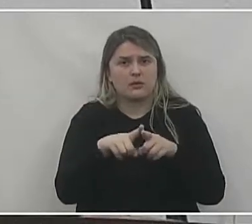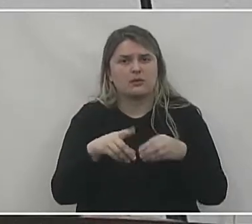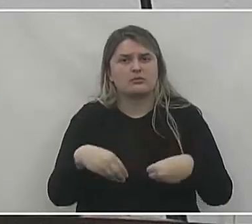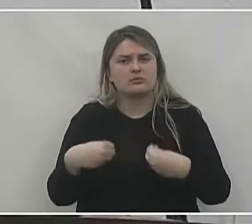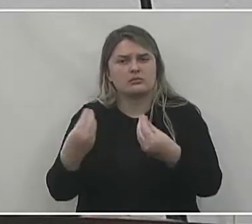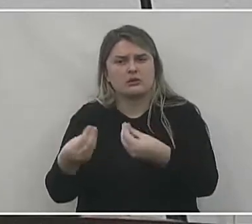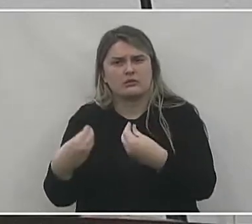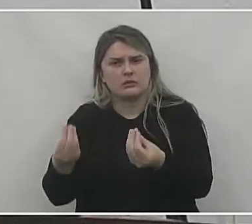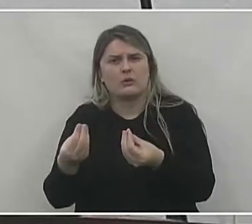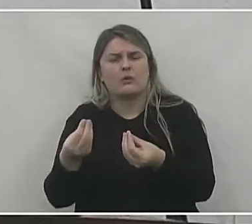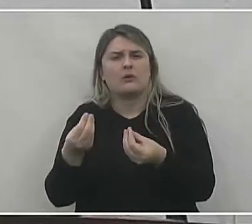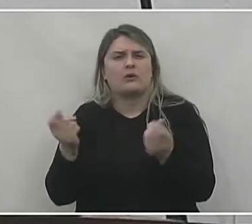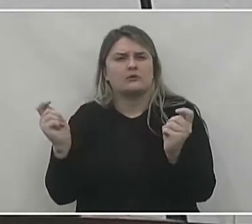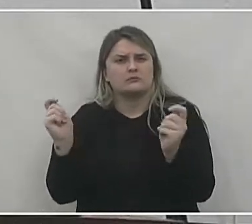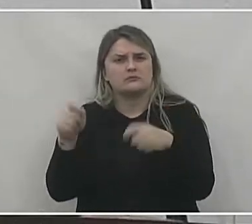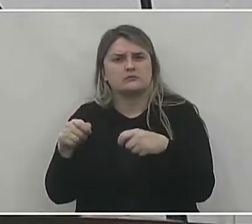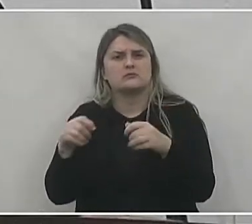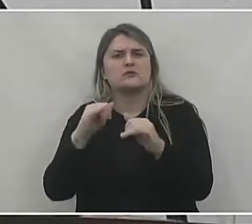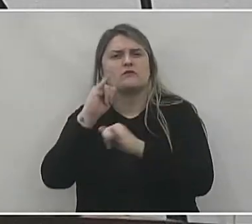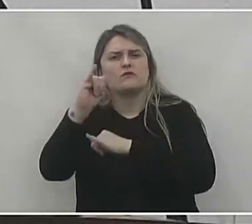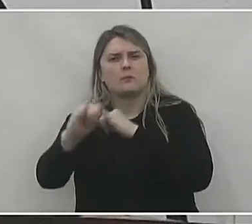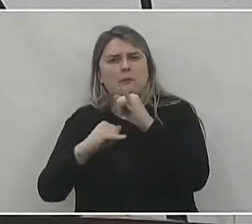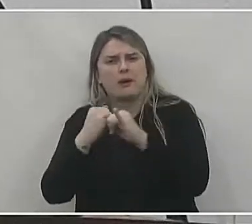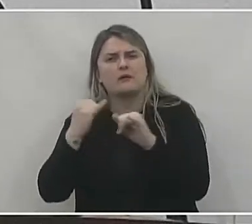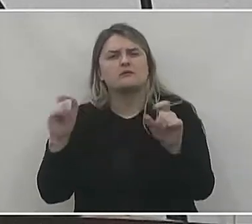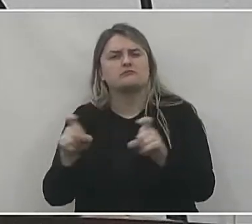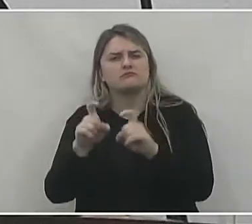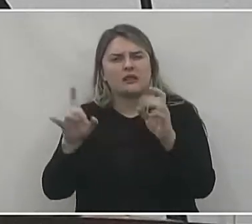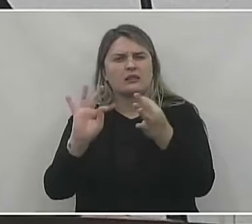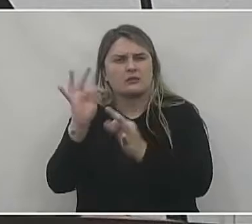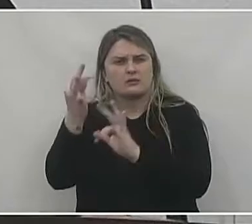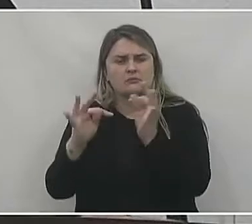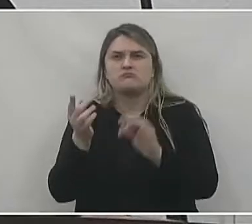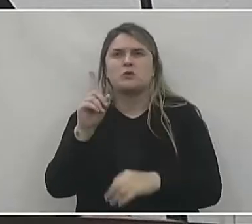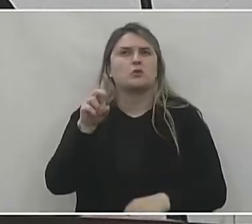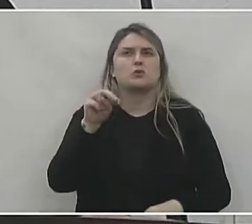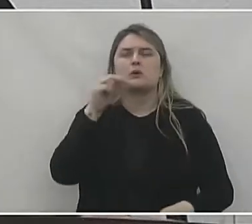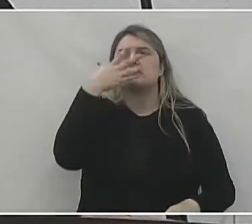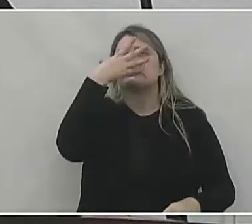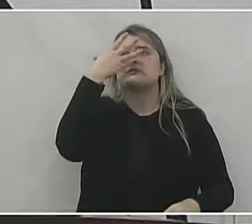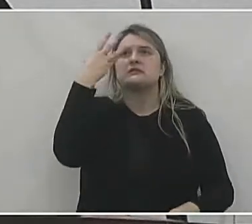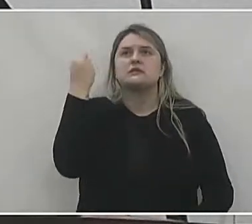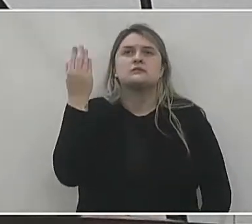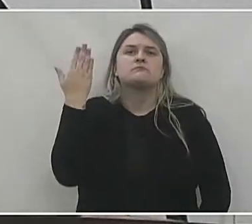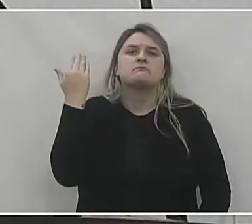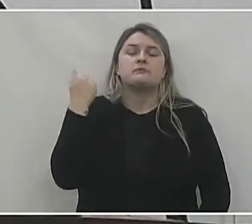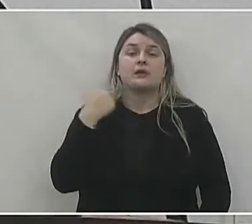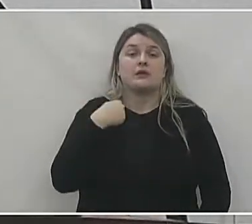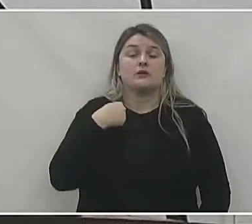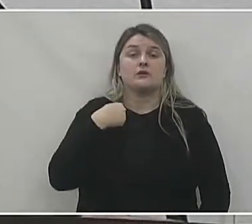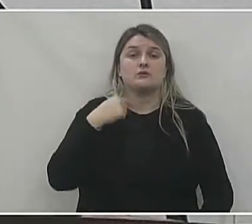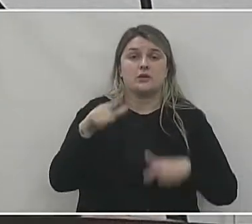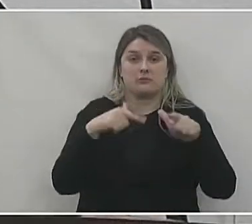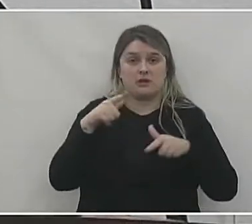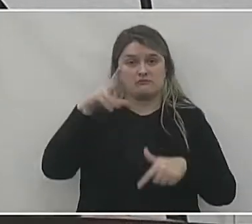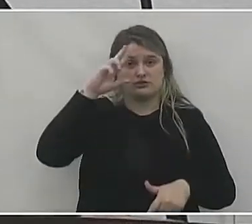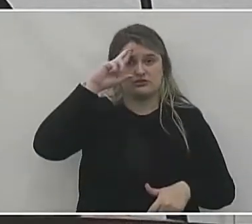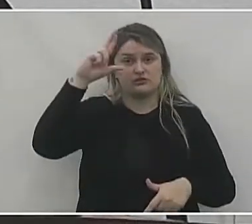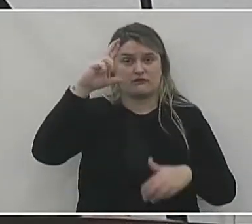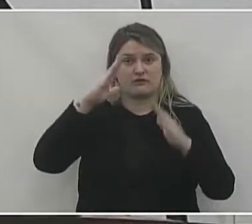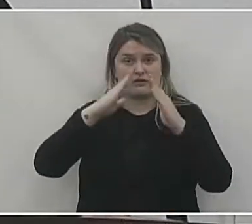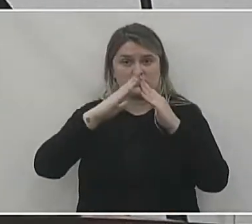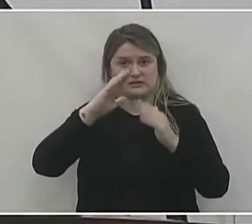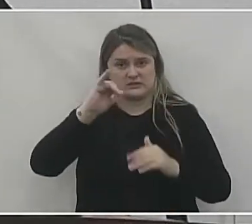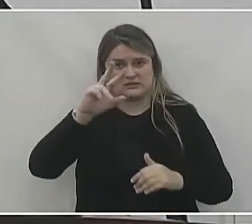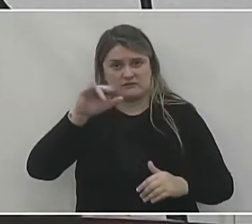informatizamos todas as escolas de União da Vitória. Eu não esqueço um episódio que eu, como chefe da Casa Civil,